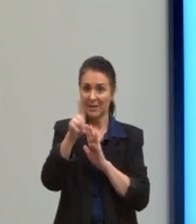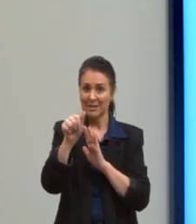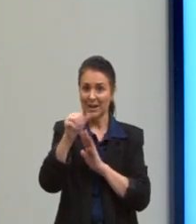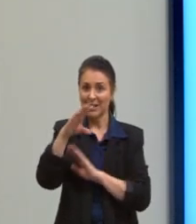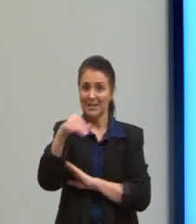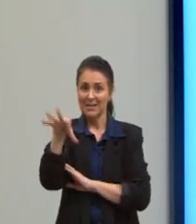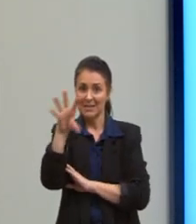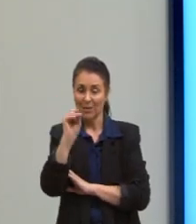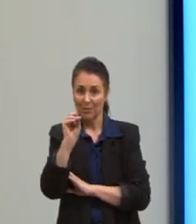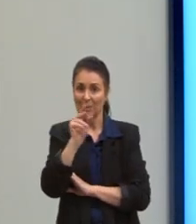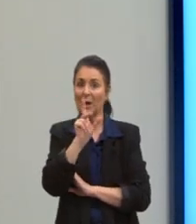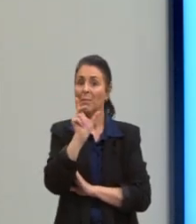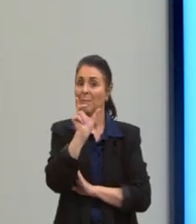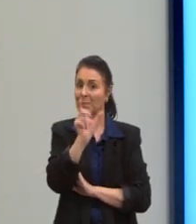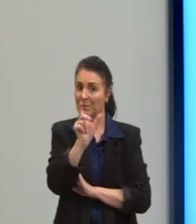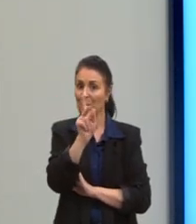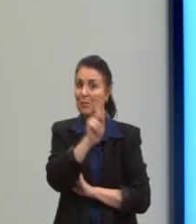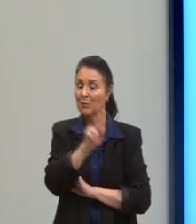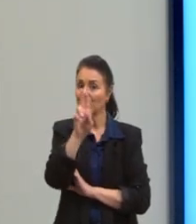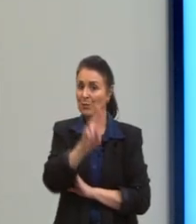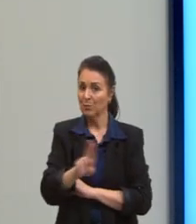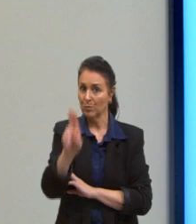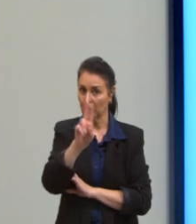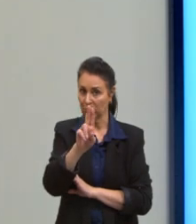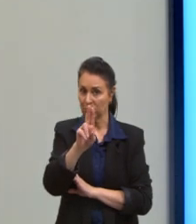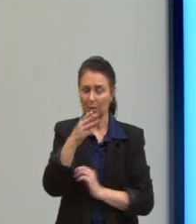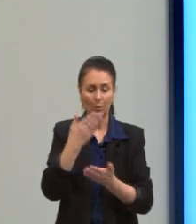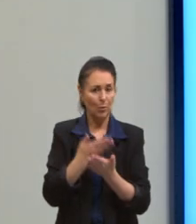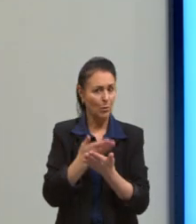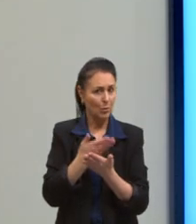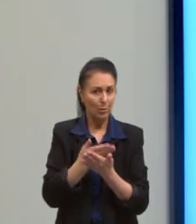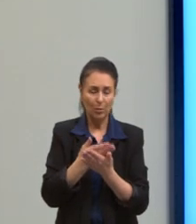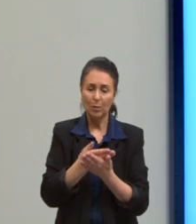propósito de estudante de acadêmico né OK